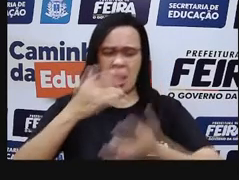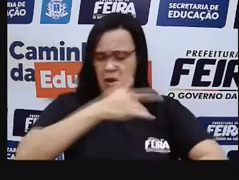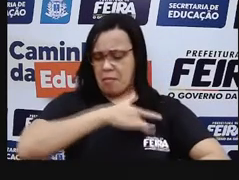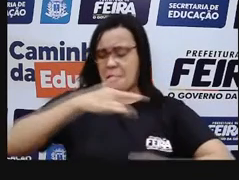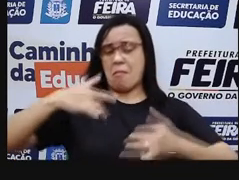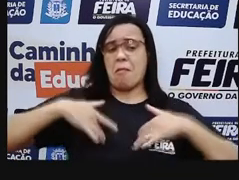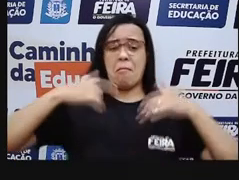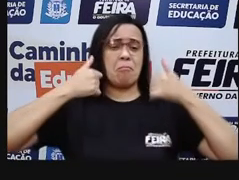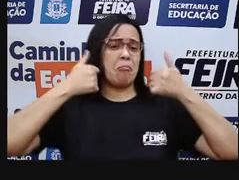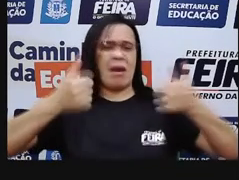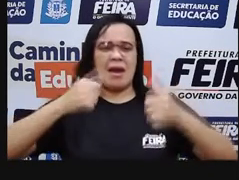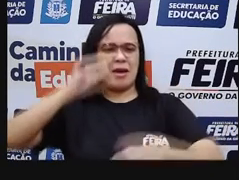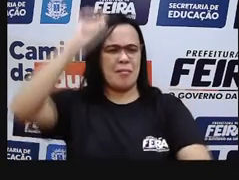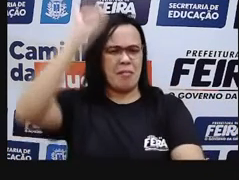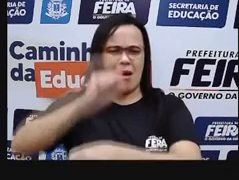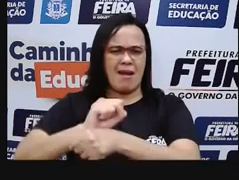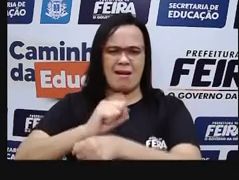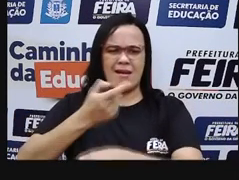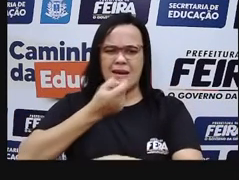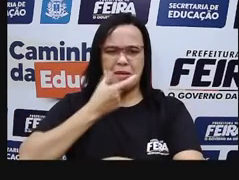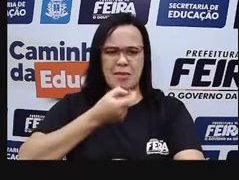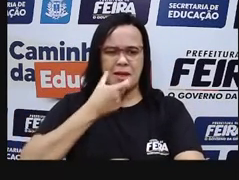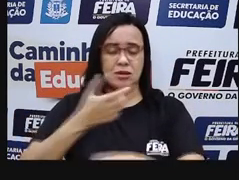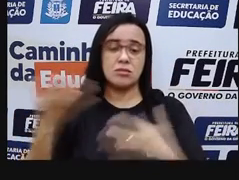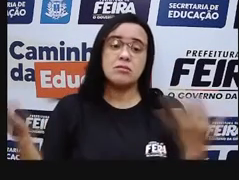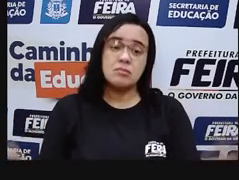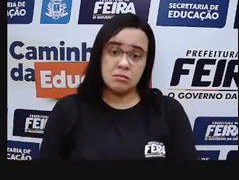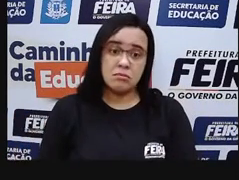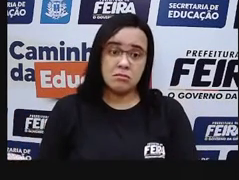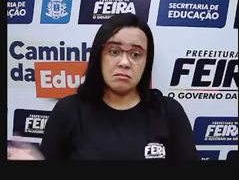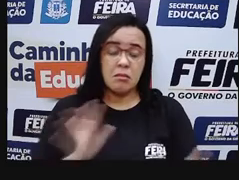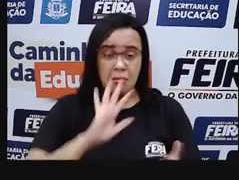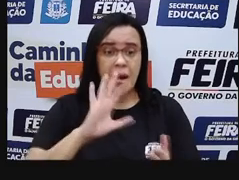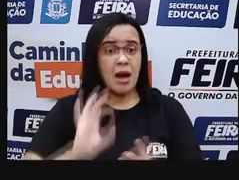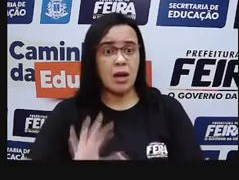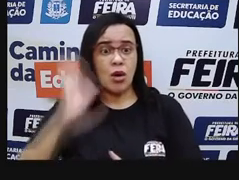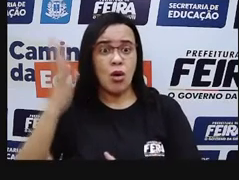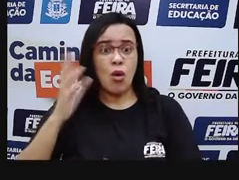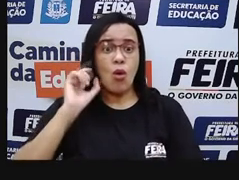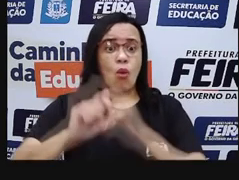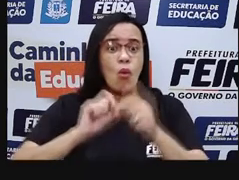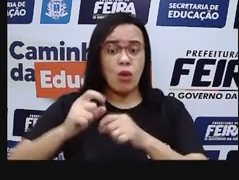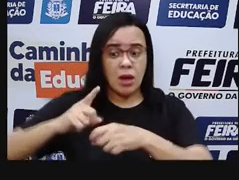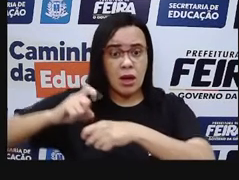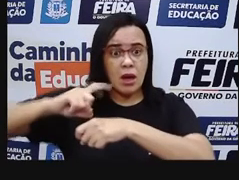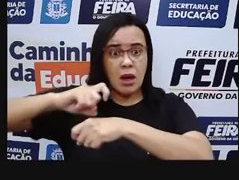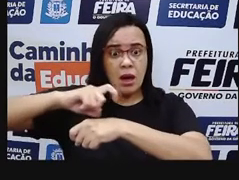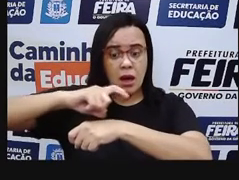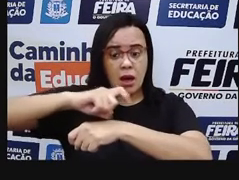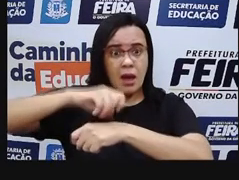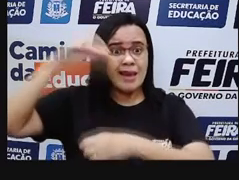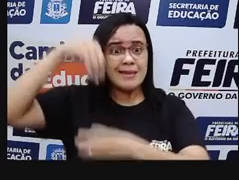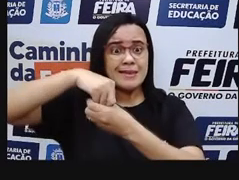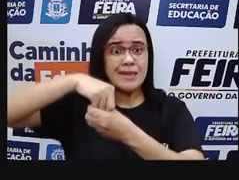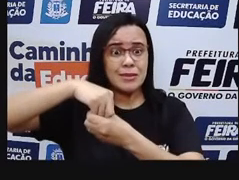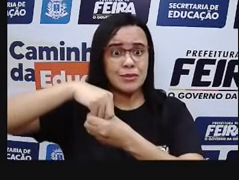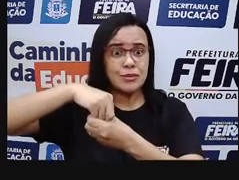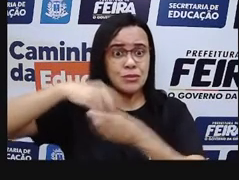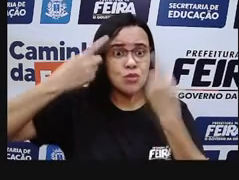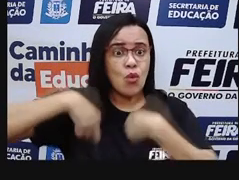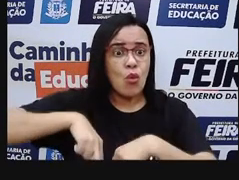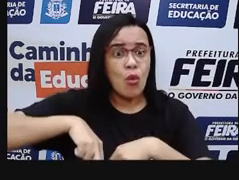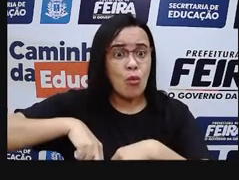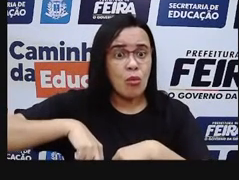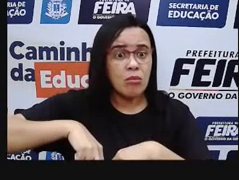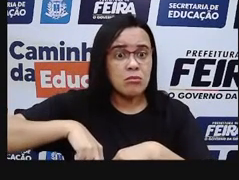tô sentindo mais nada vou parar de tomar esse remédio o que que aconteceu lá nas bactérias o remédio antibiótico ele